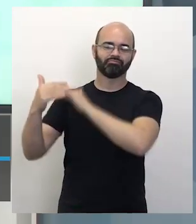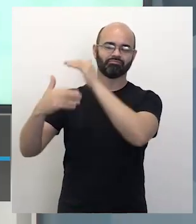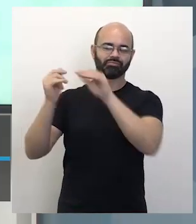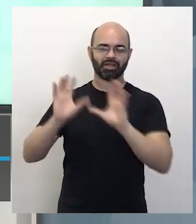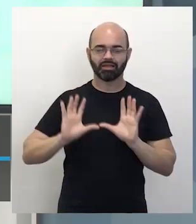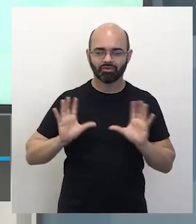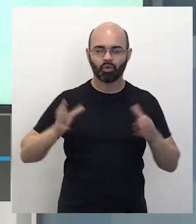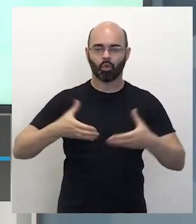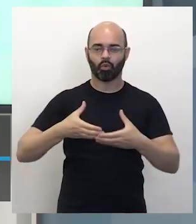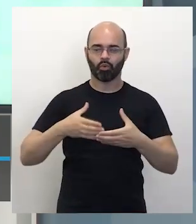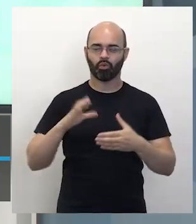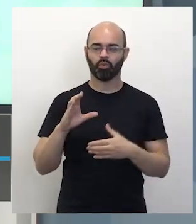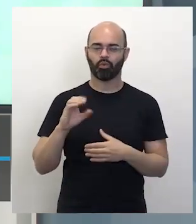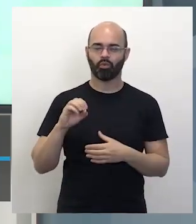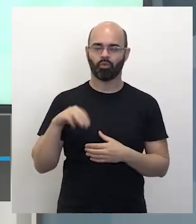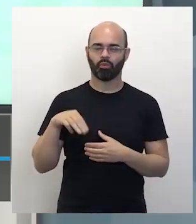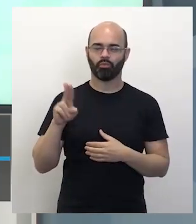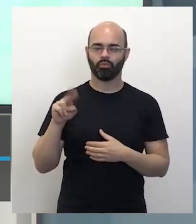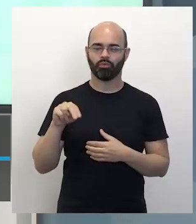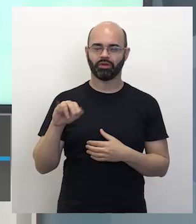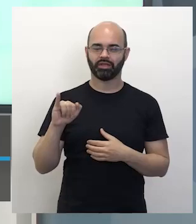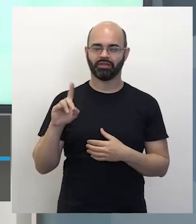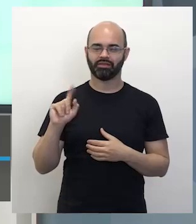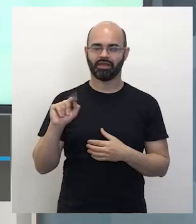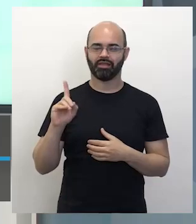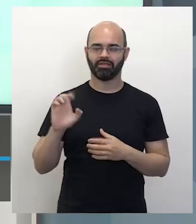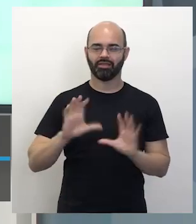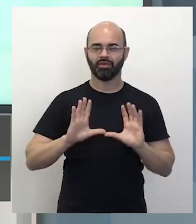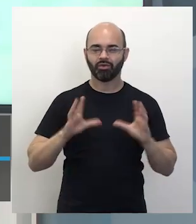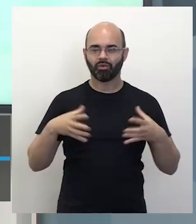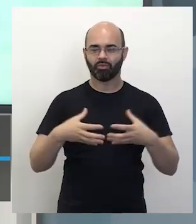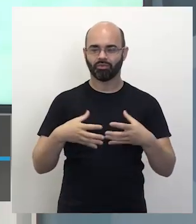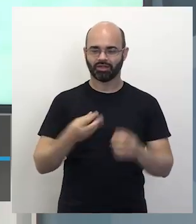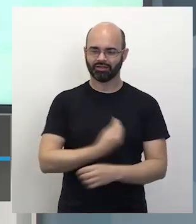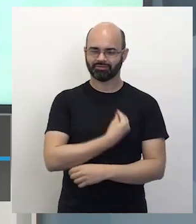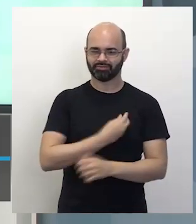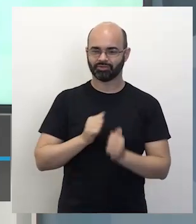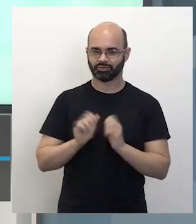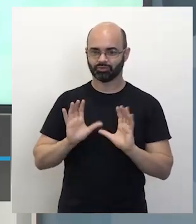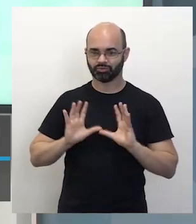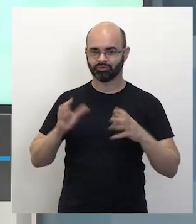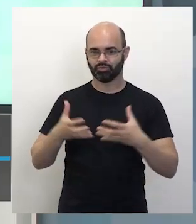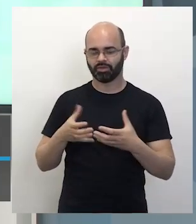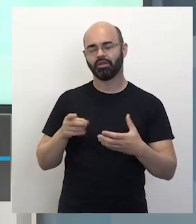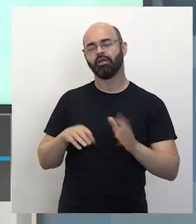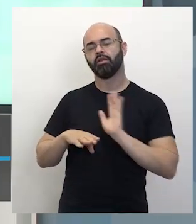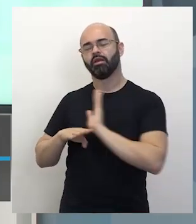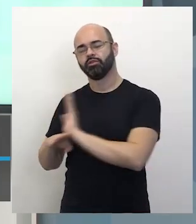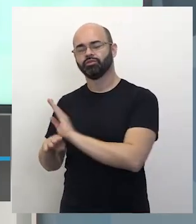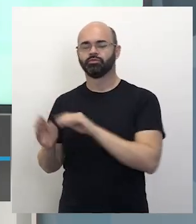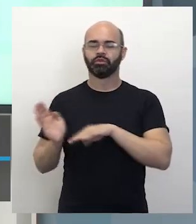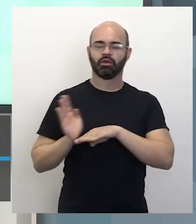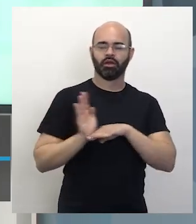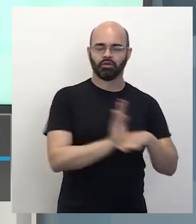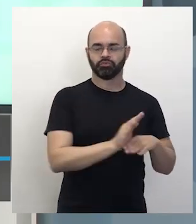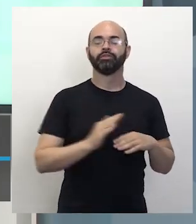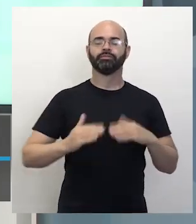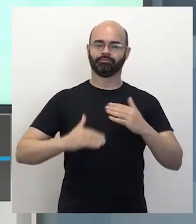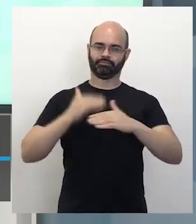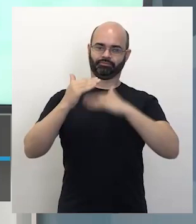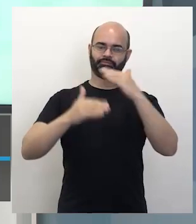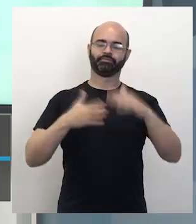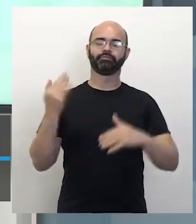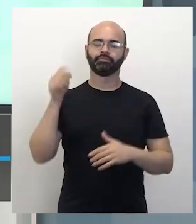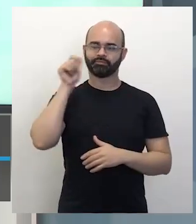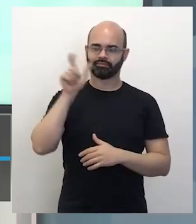de comunidade, vivendo com outras pessoas e uns ajudando aos outros. Por exemplo, tem uma